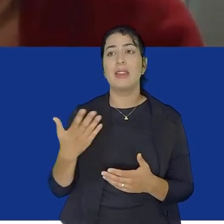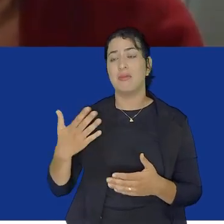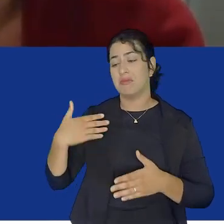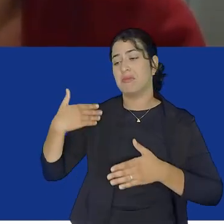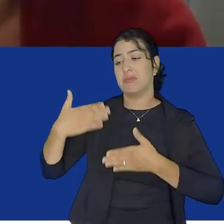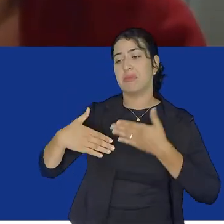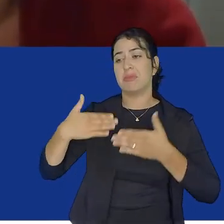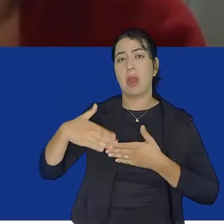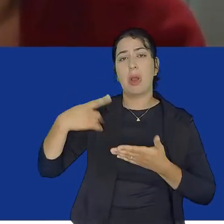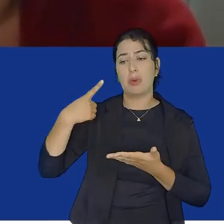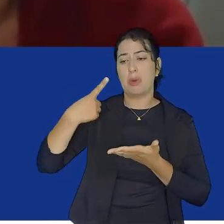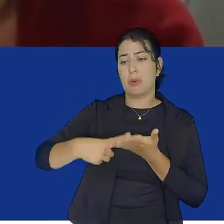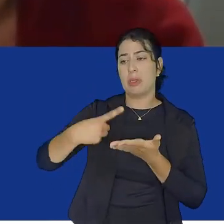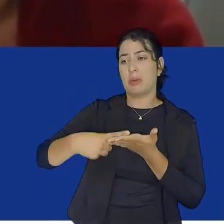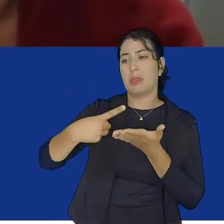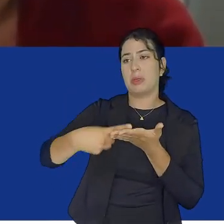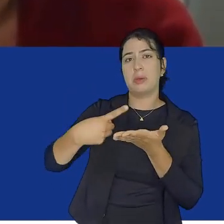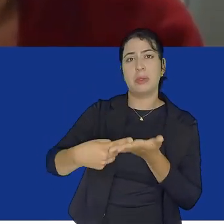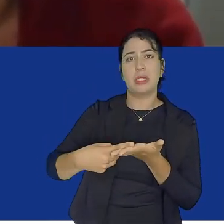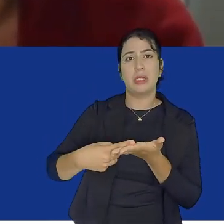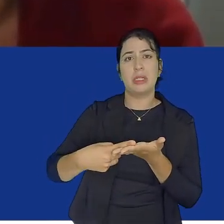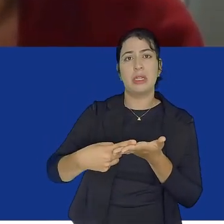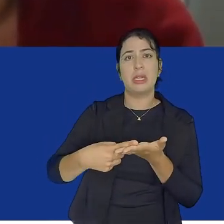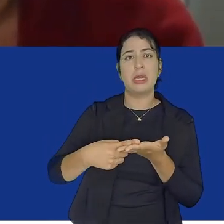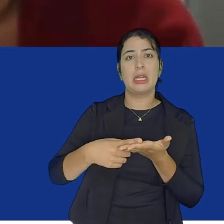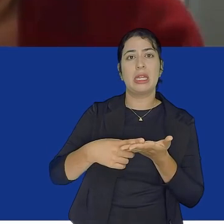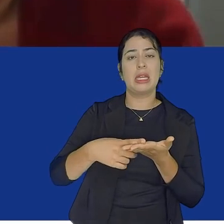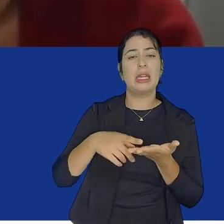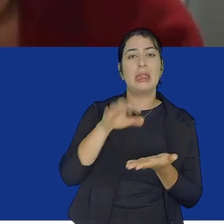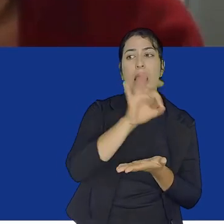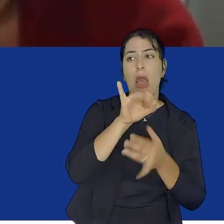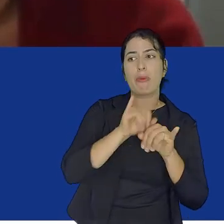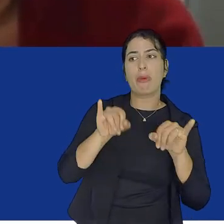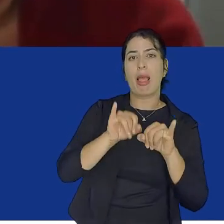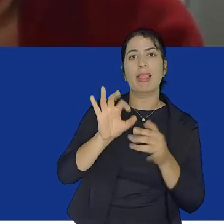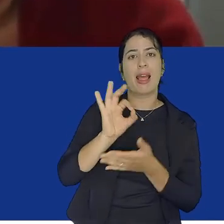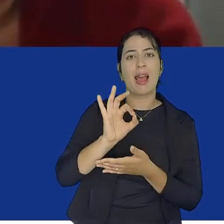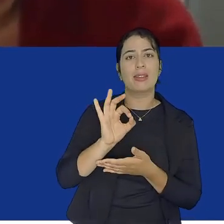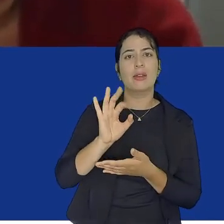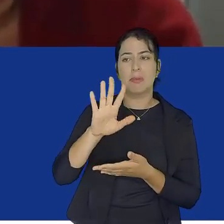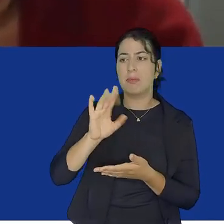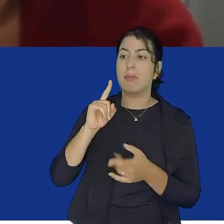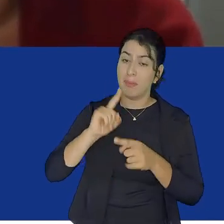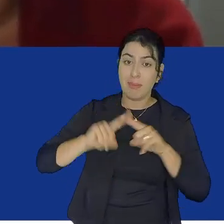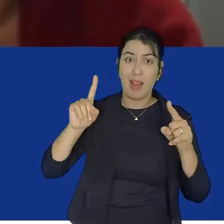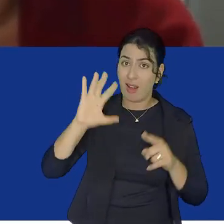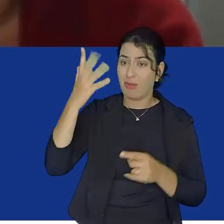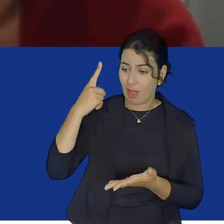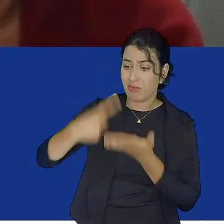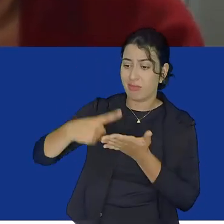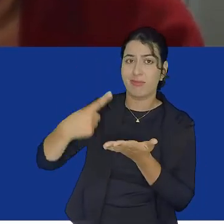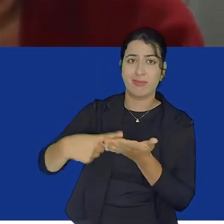sem ninguém escrever, sem ninguém anunciar que eles existem. Mas é difícil a